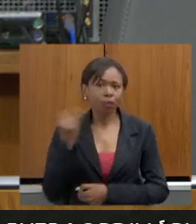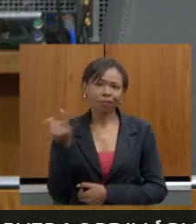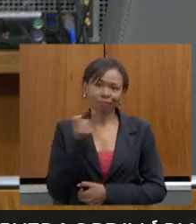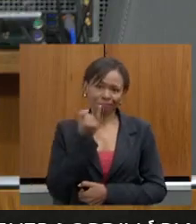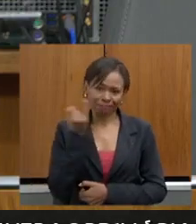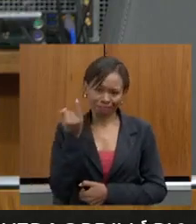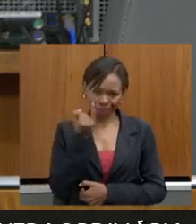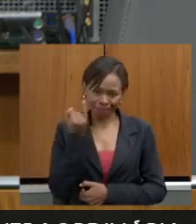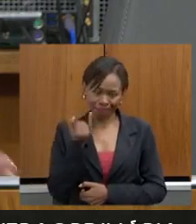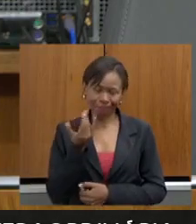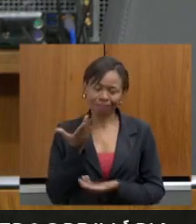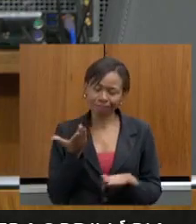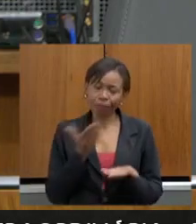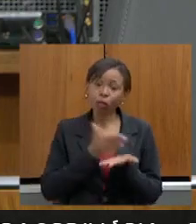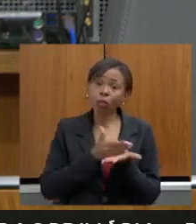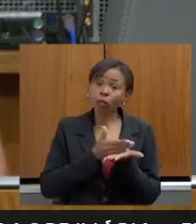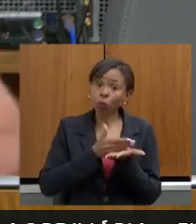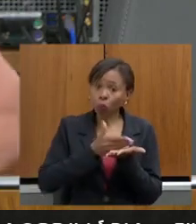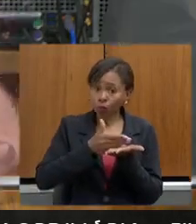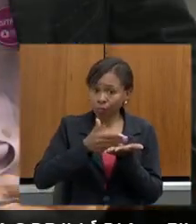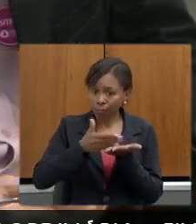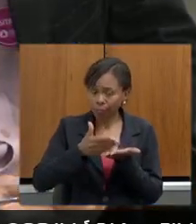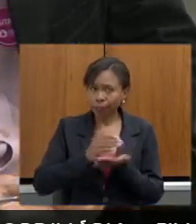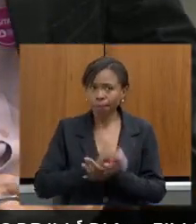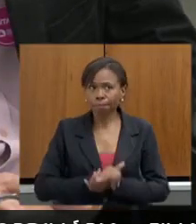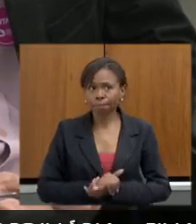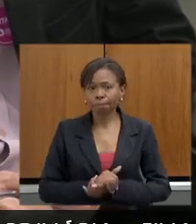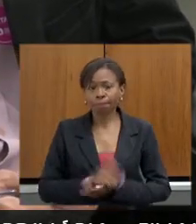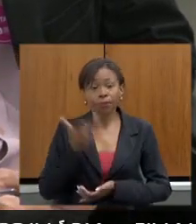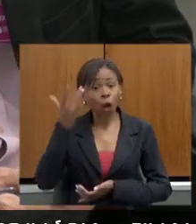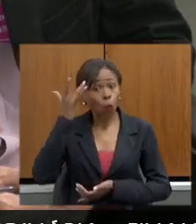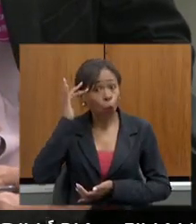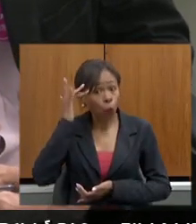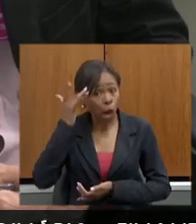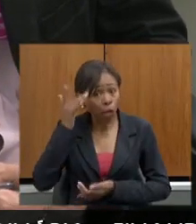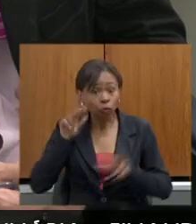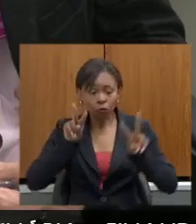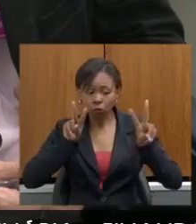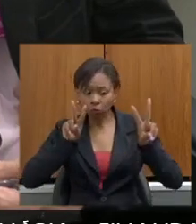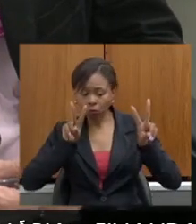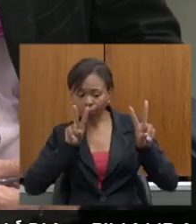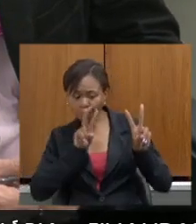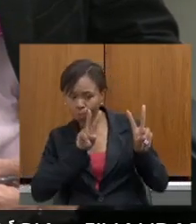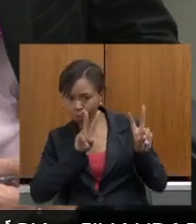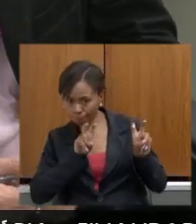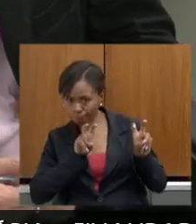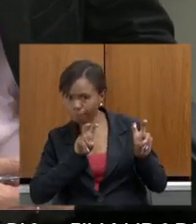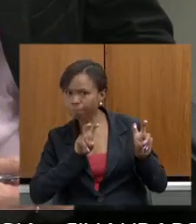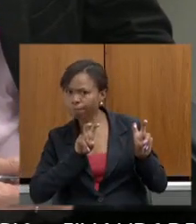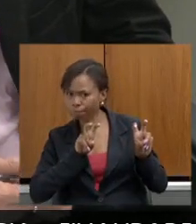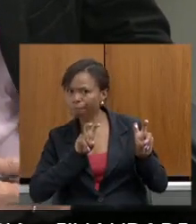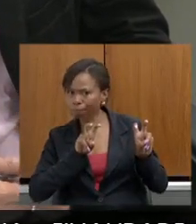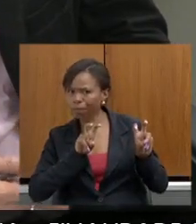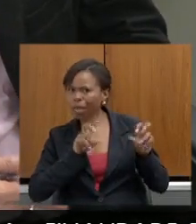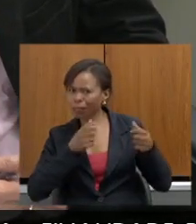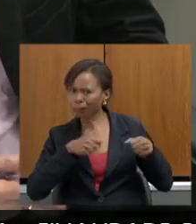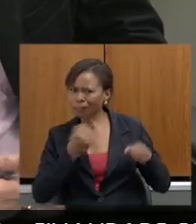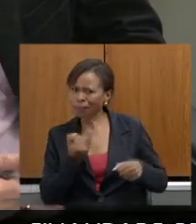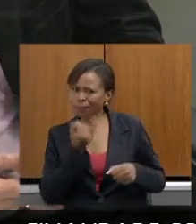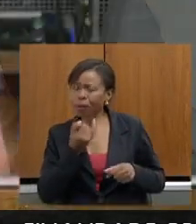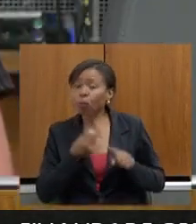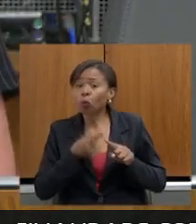bom inicialmente é eu acho que o tema é pertinente porque muitos policiais civis ficaram